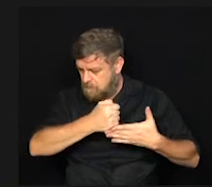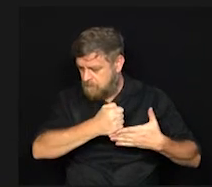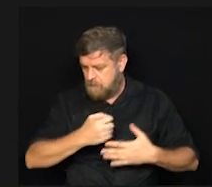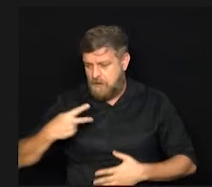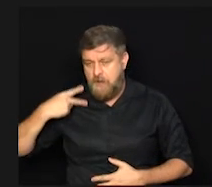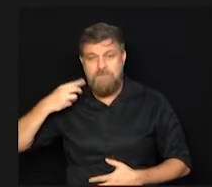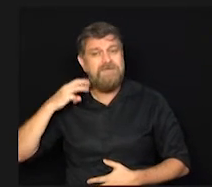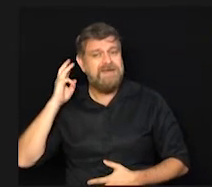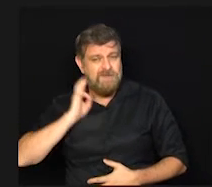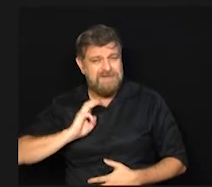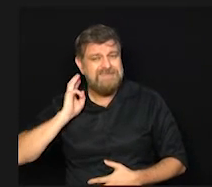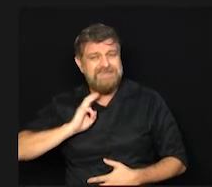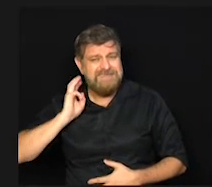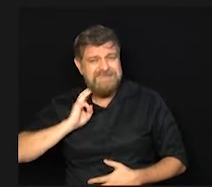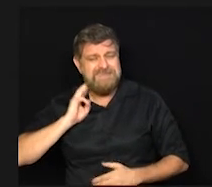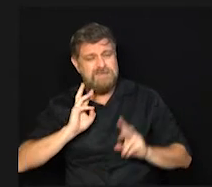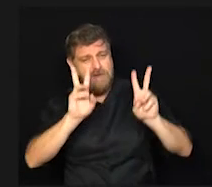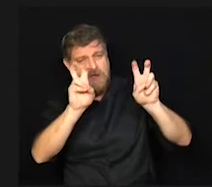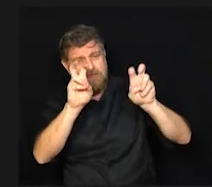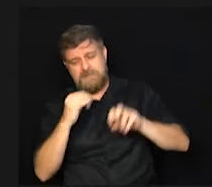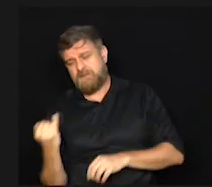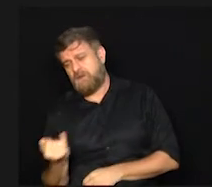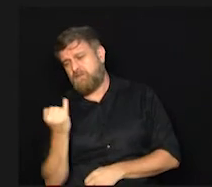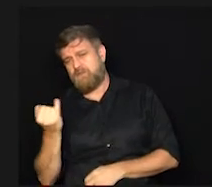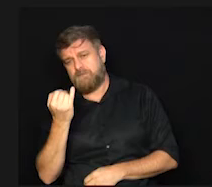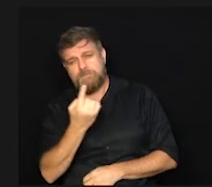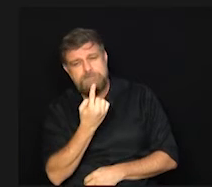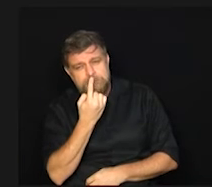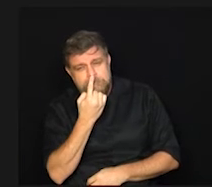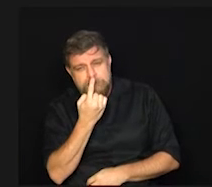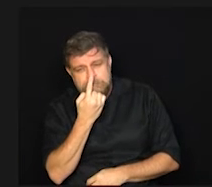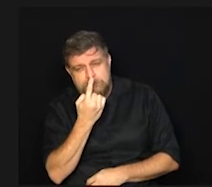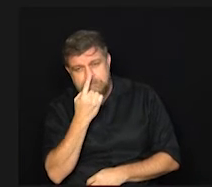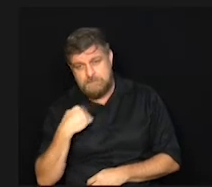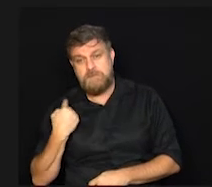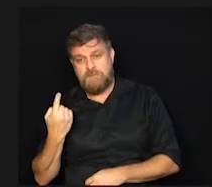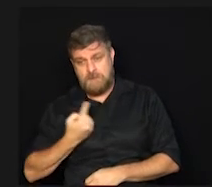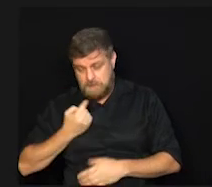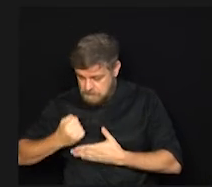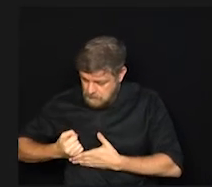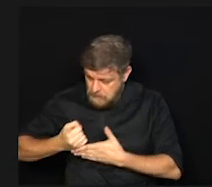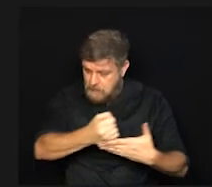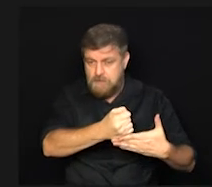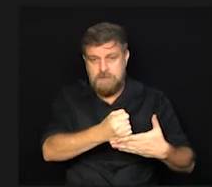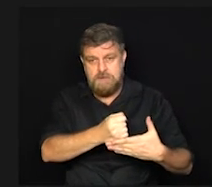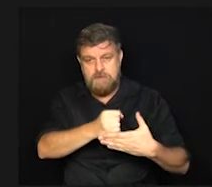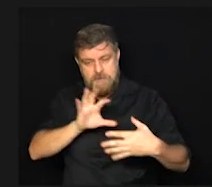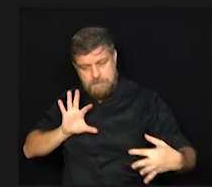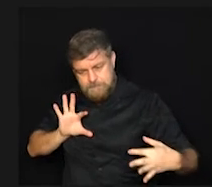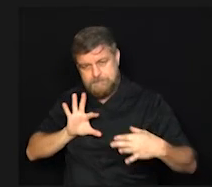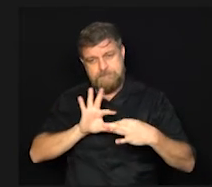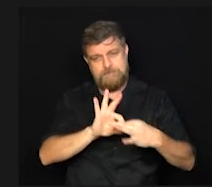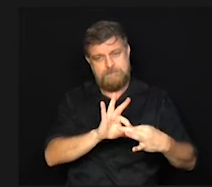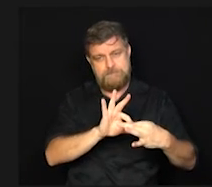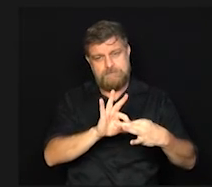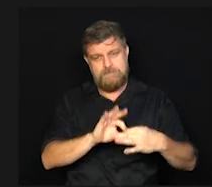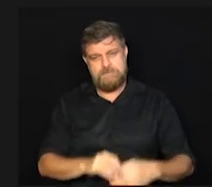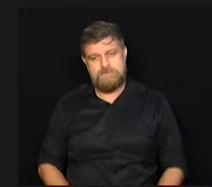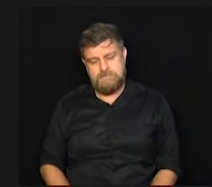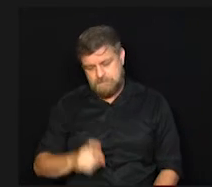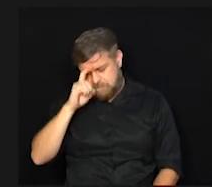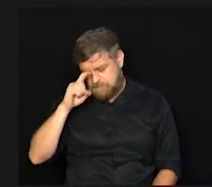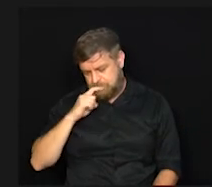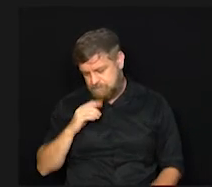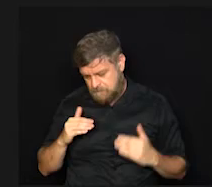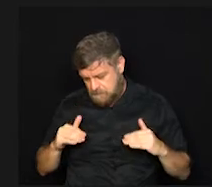vereador Cecílio, é um tema muito importante para a gente. E o que a gente puder ajudar, a gente está junto também, vereador. Opa, tranquilo, estamos aí. A